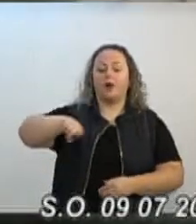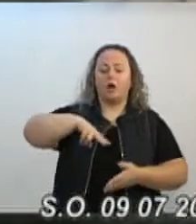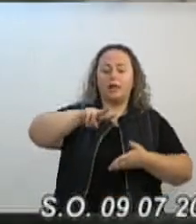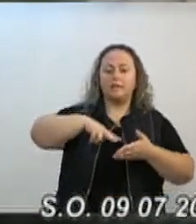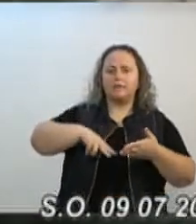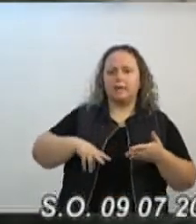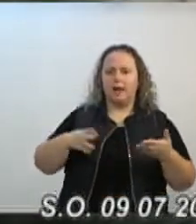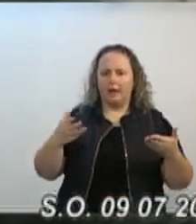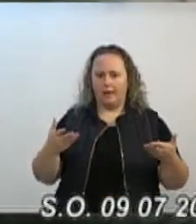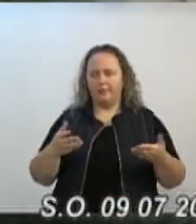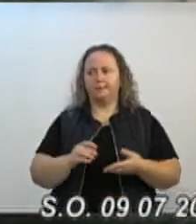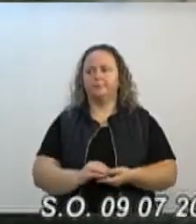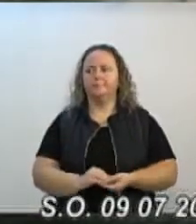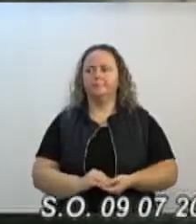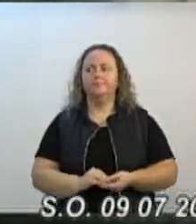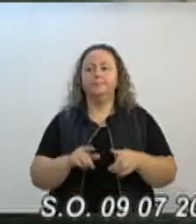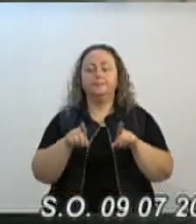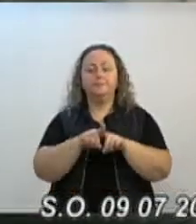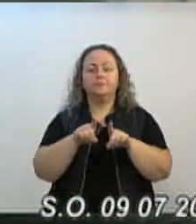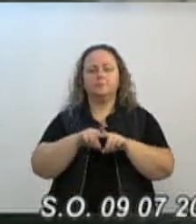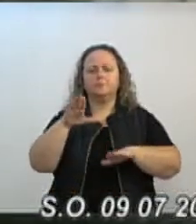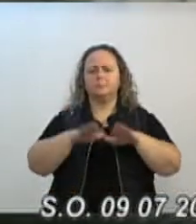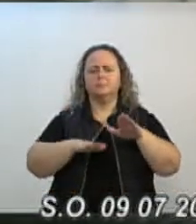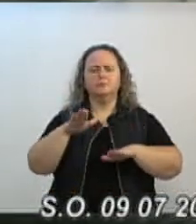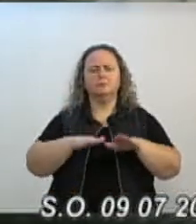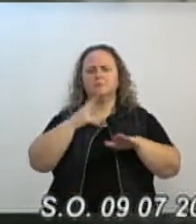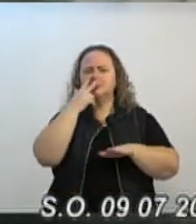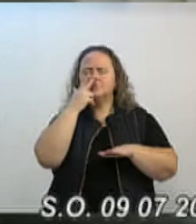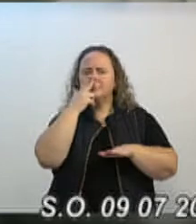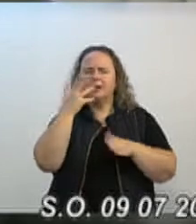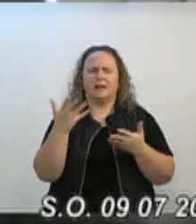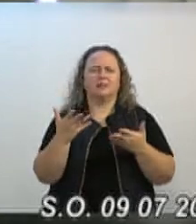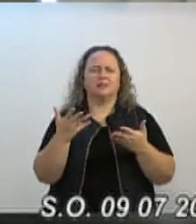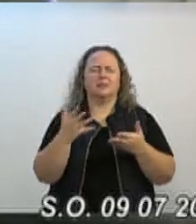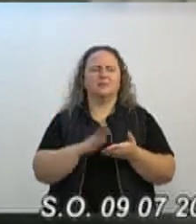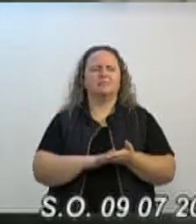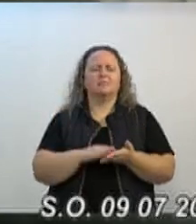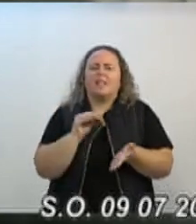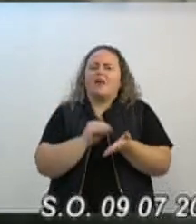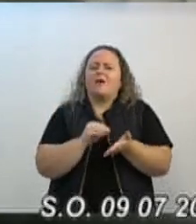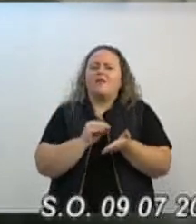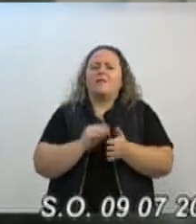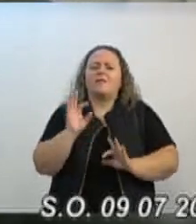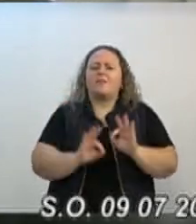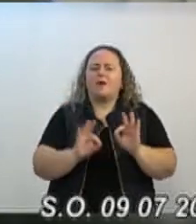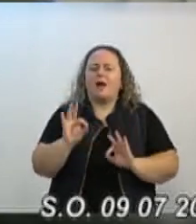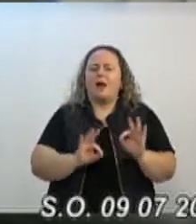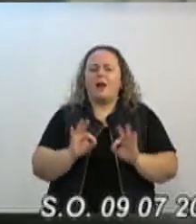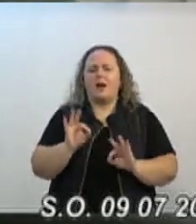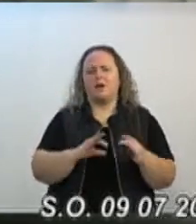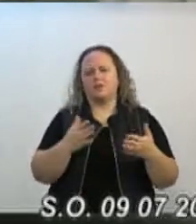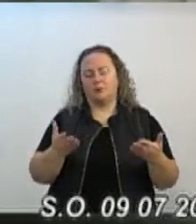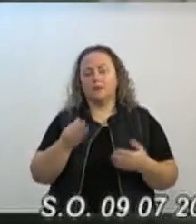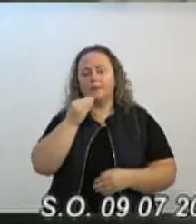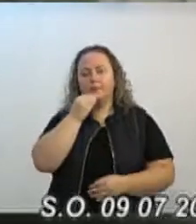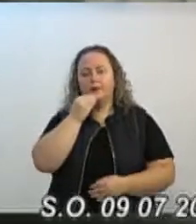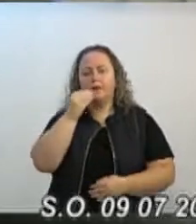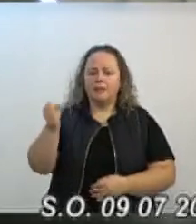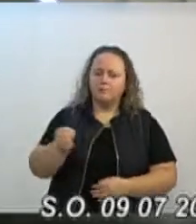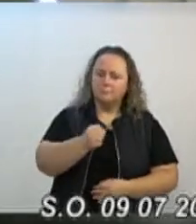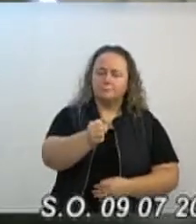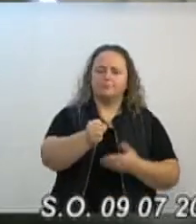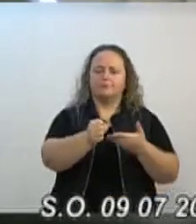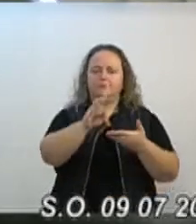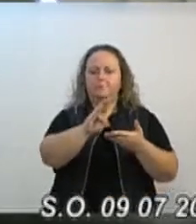em relação aos projetos, aparenta uma profunda desorganização. Então, assim, claro, a cidade tem que estar colocada em primeiro lugar, eu tenho votado,